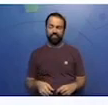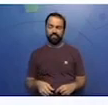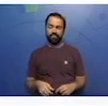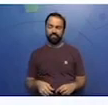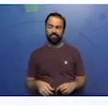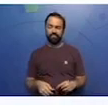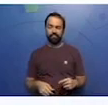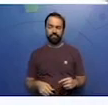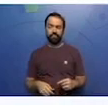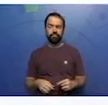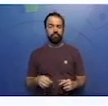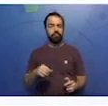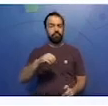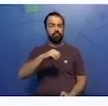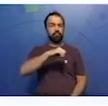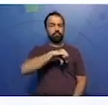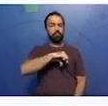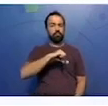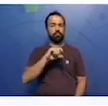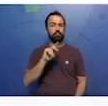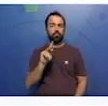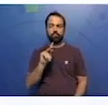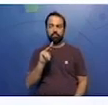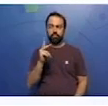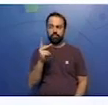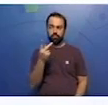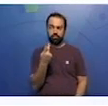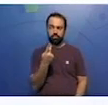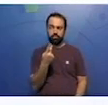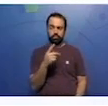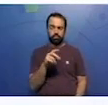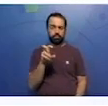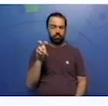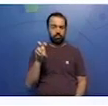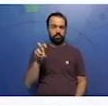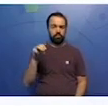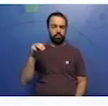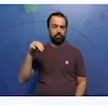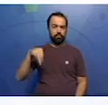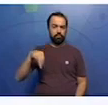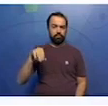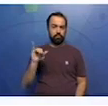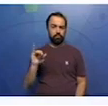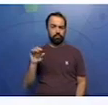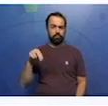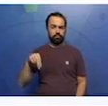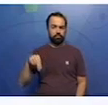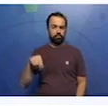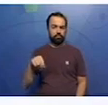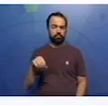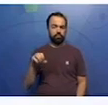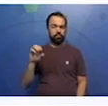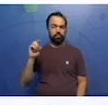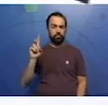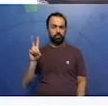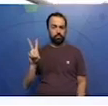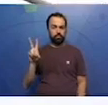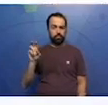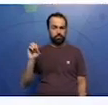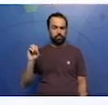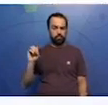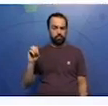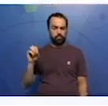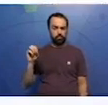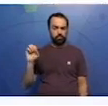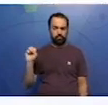lá. 9 horas, 5 minutos e 20 segundos.